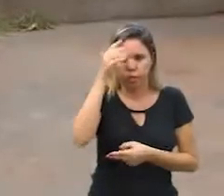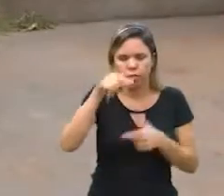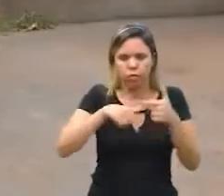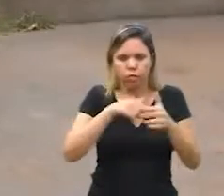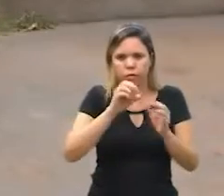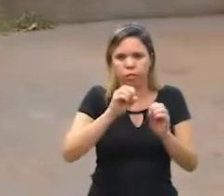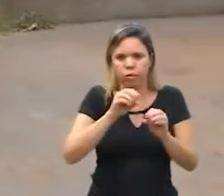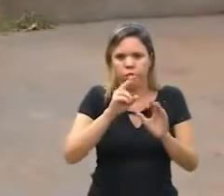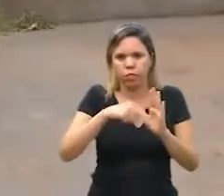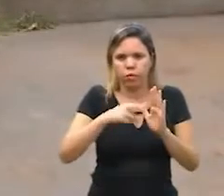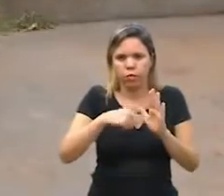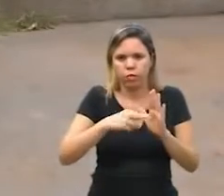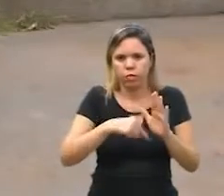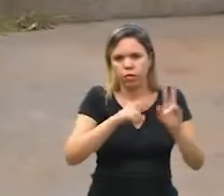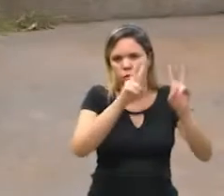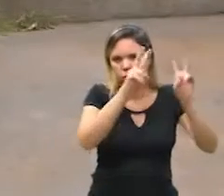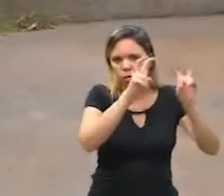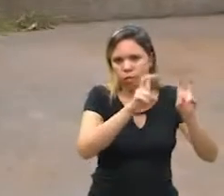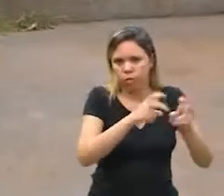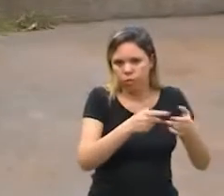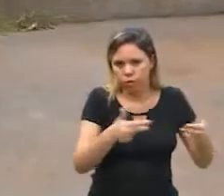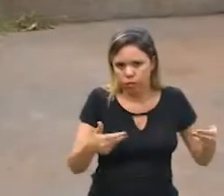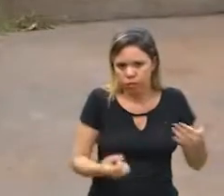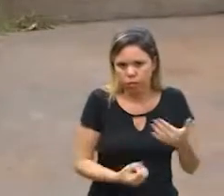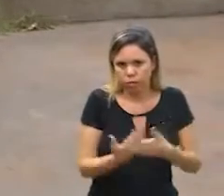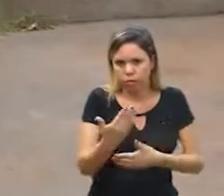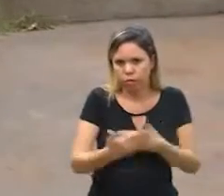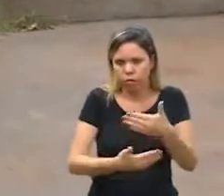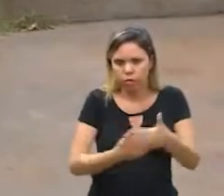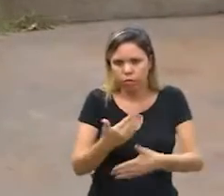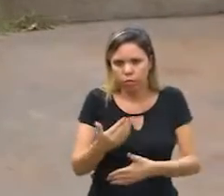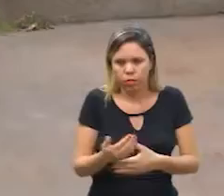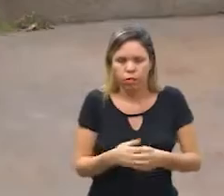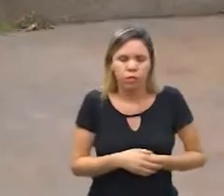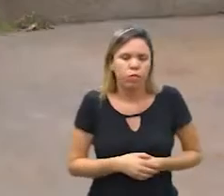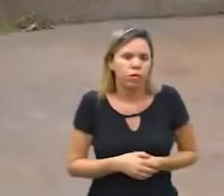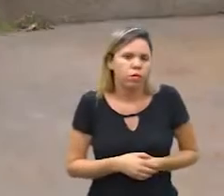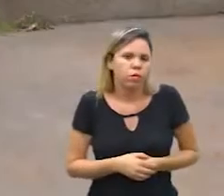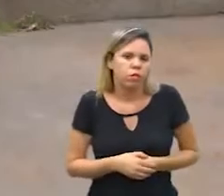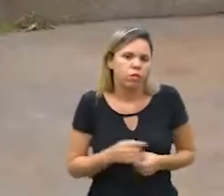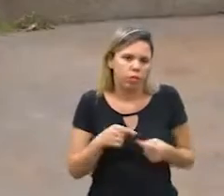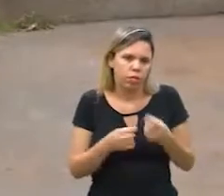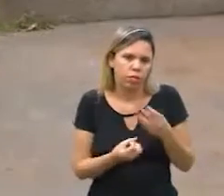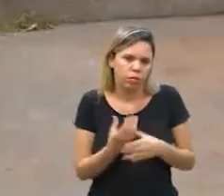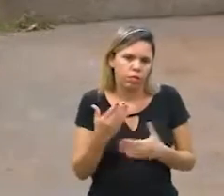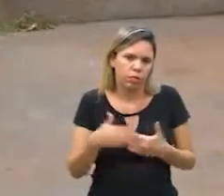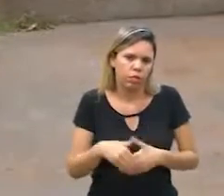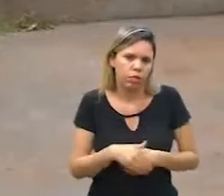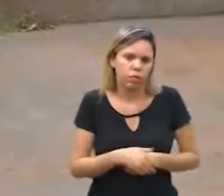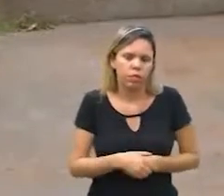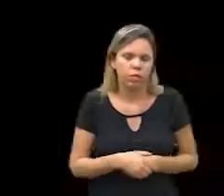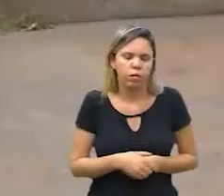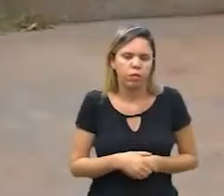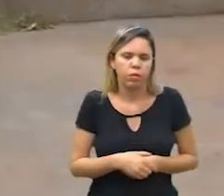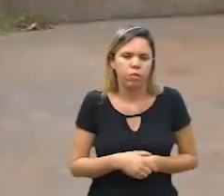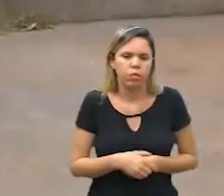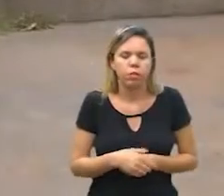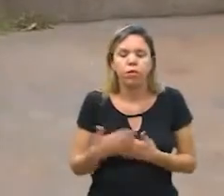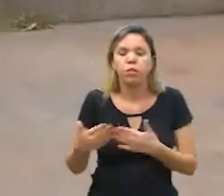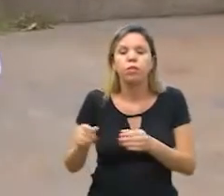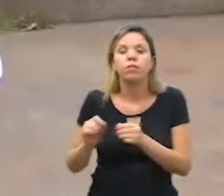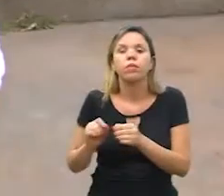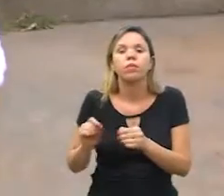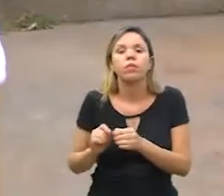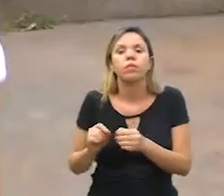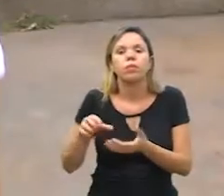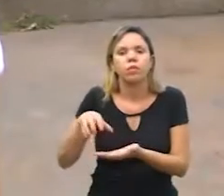também, trabalhar redação, assuntos e temas atuais que possam vir a cair na prova, né? As provas, elas